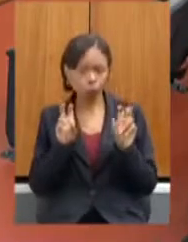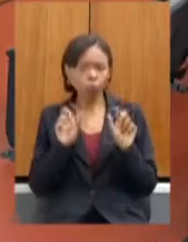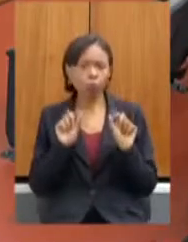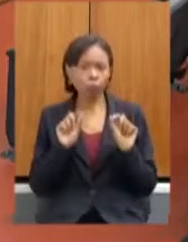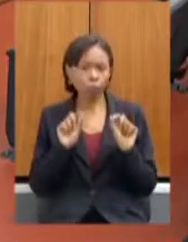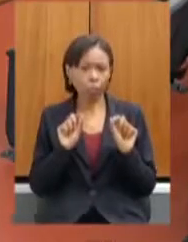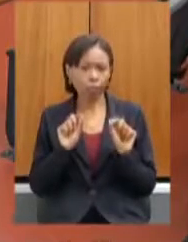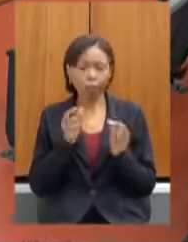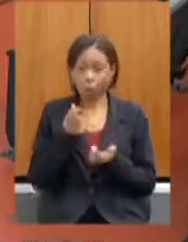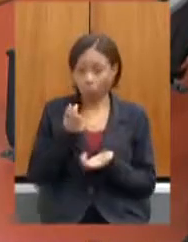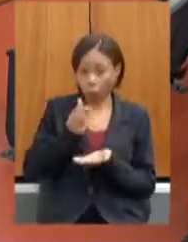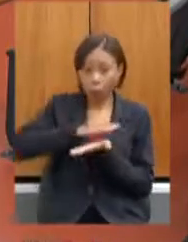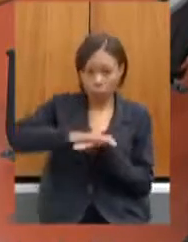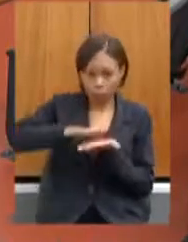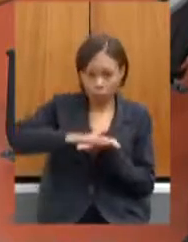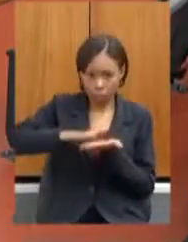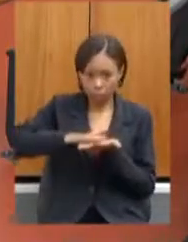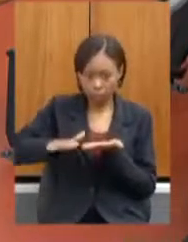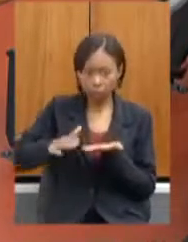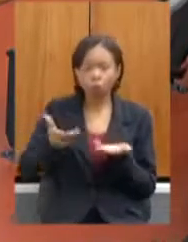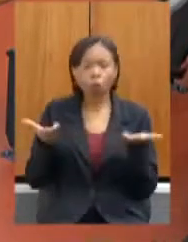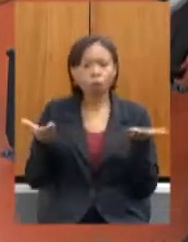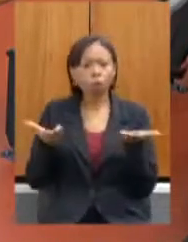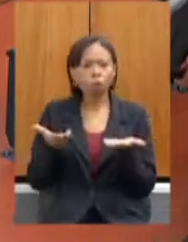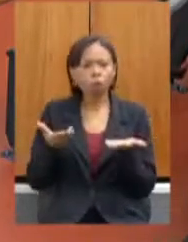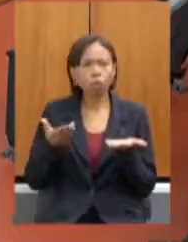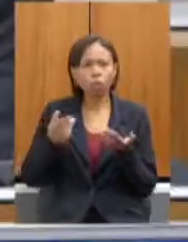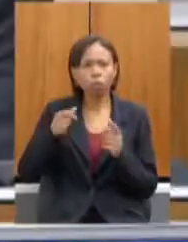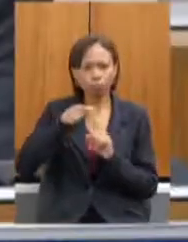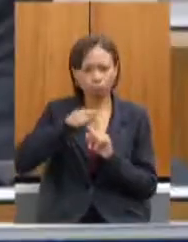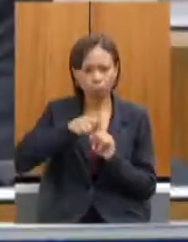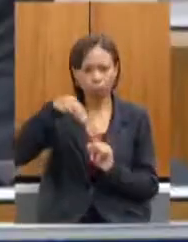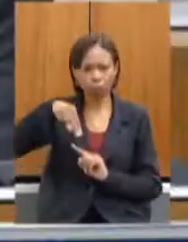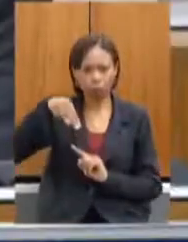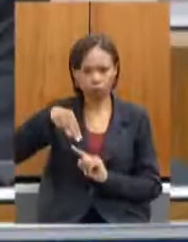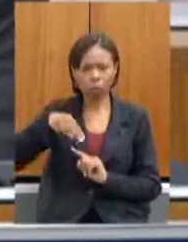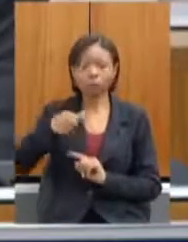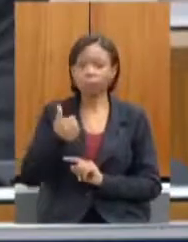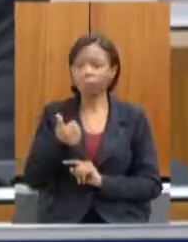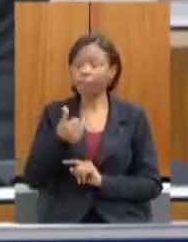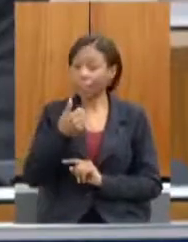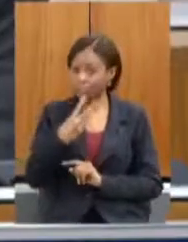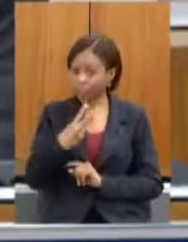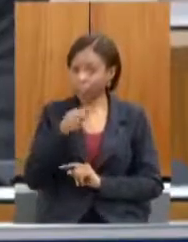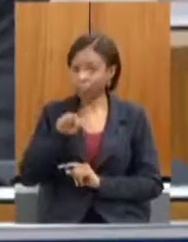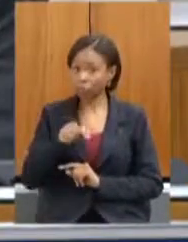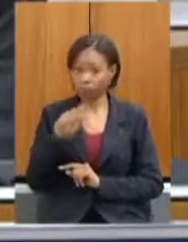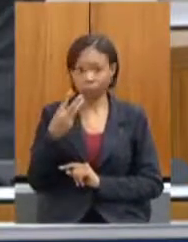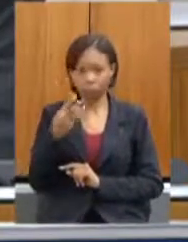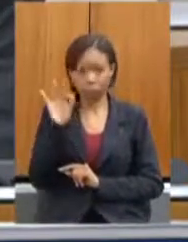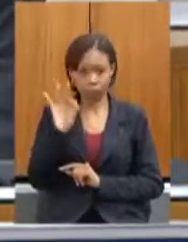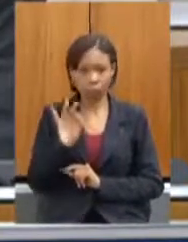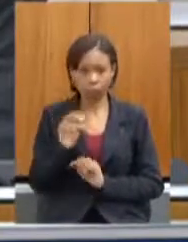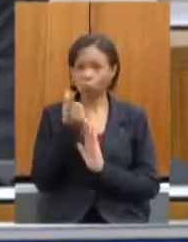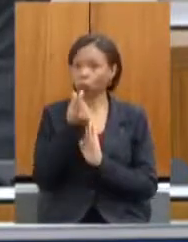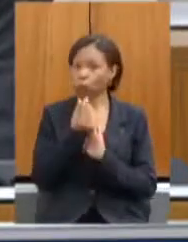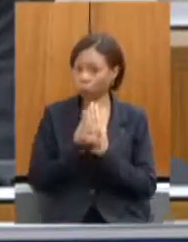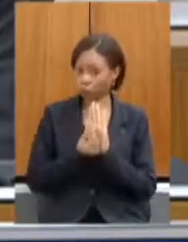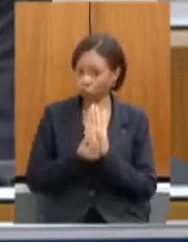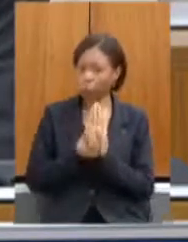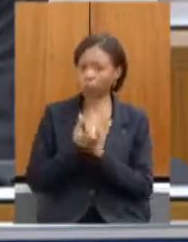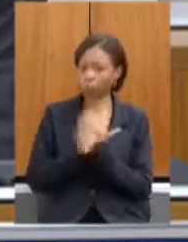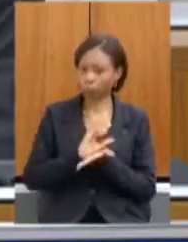despesa hoje nós temos em novembro já 13,3 por cento do orçamento né